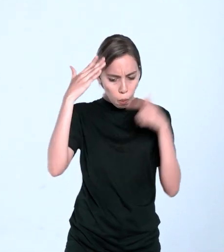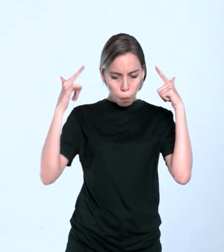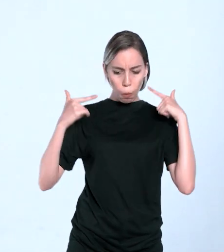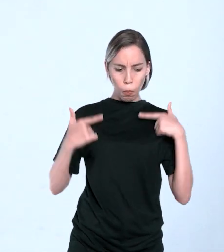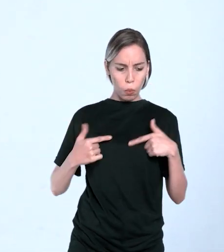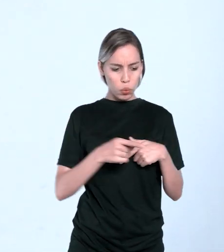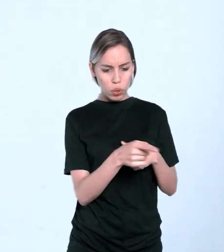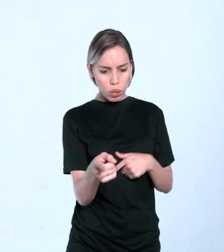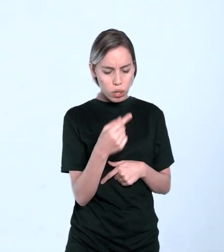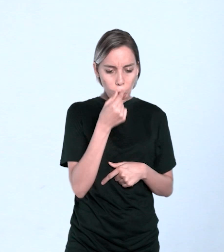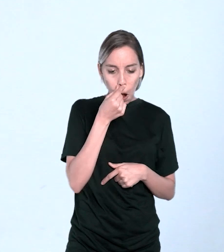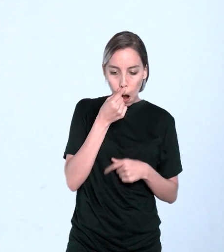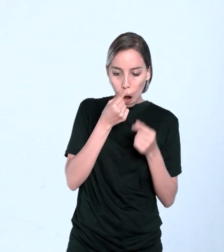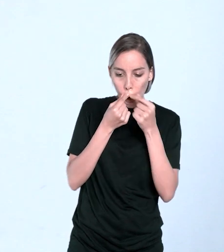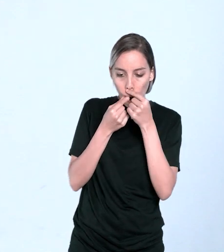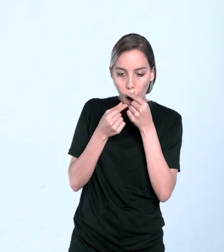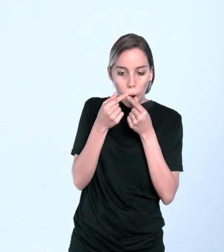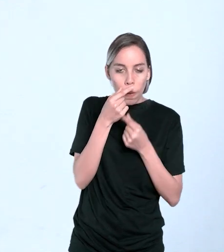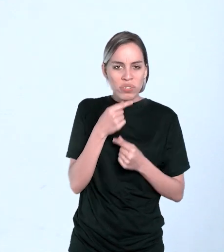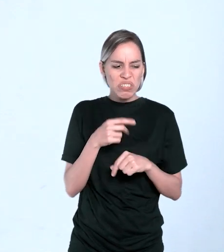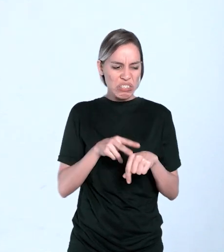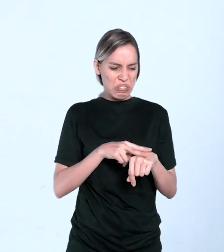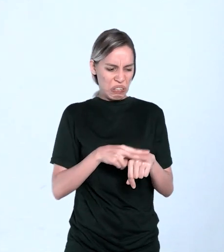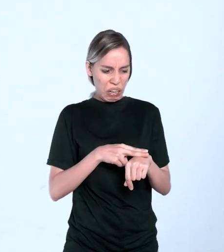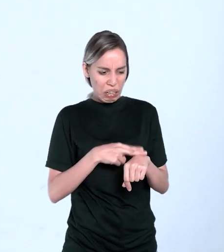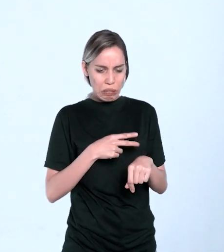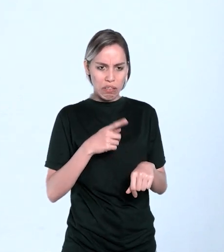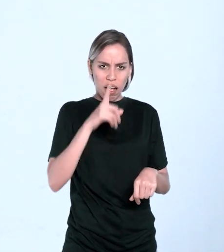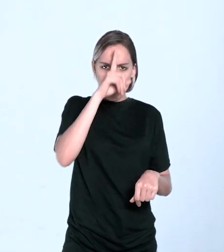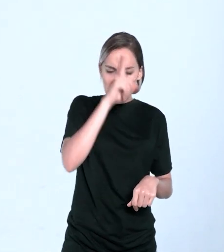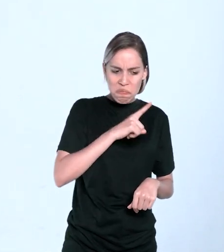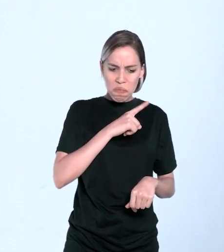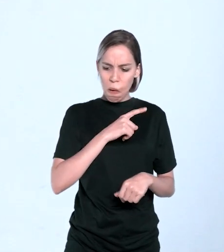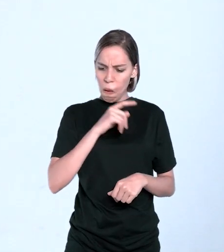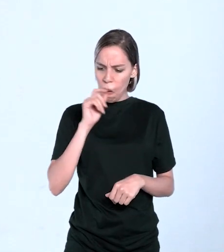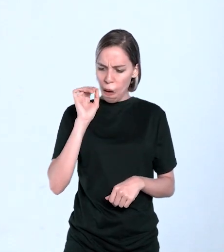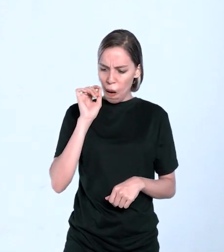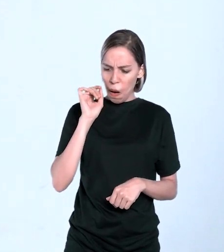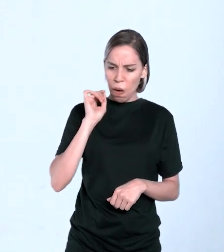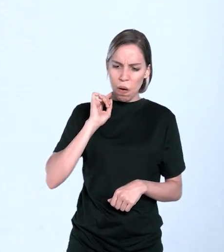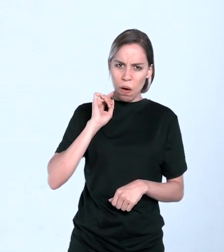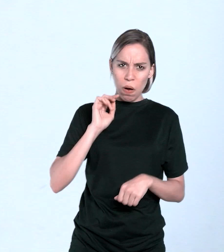tempo todo. Catarros verdes, amarelos, arroxeados, ele dizia.